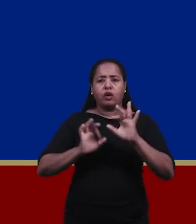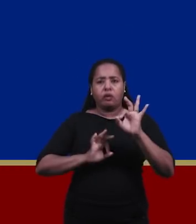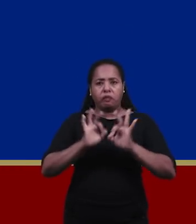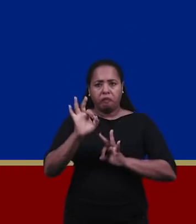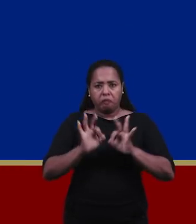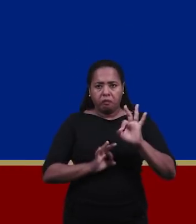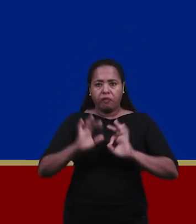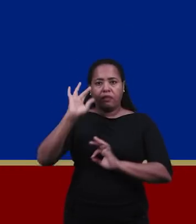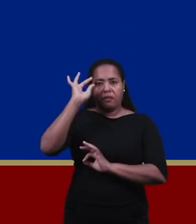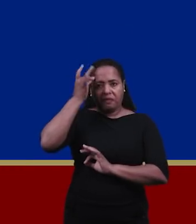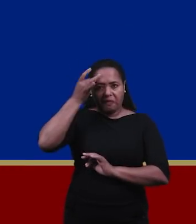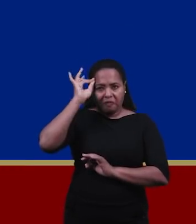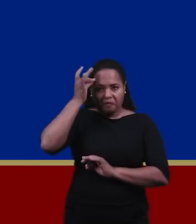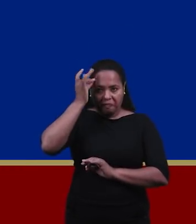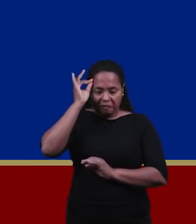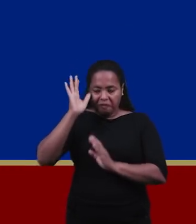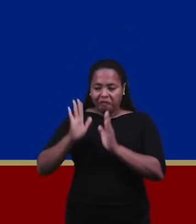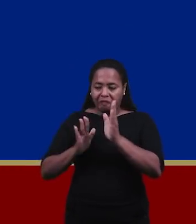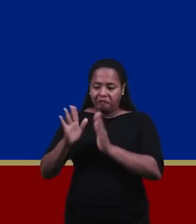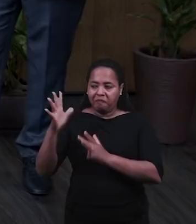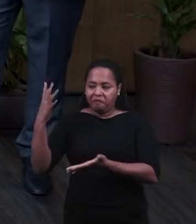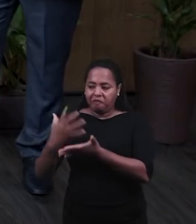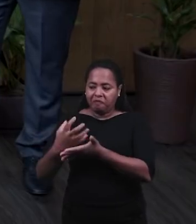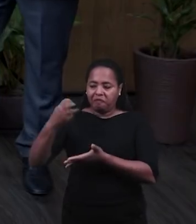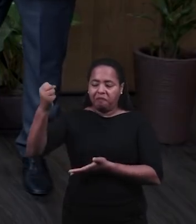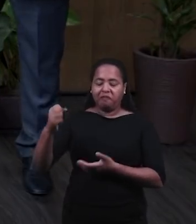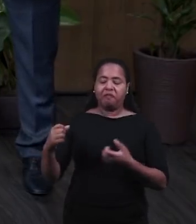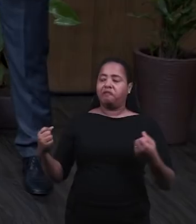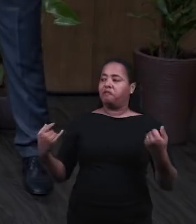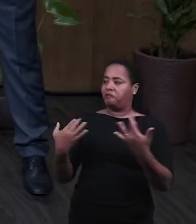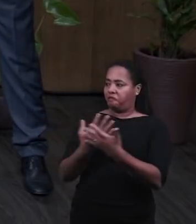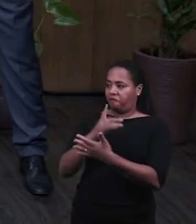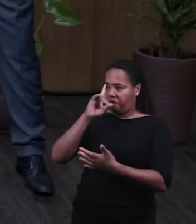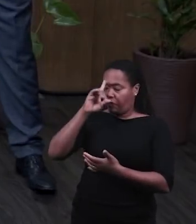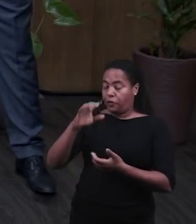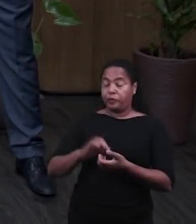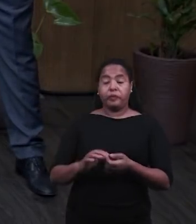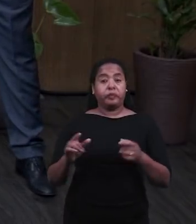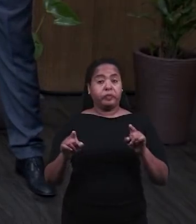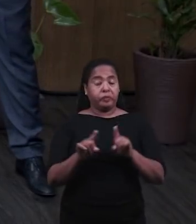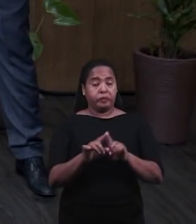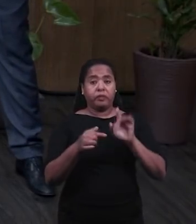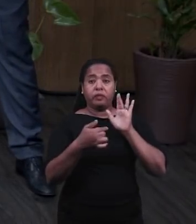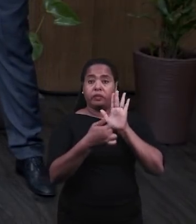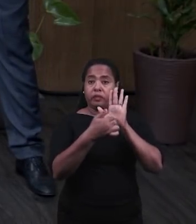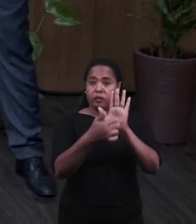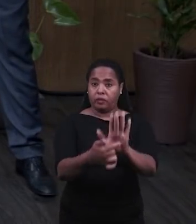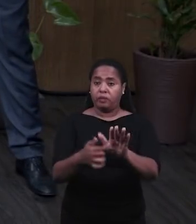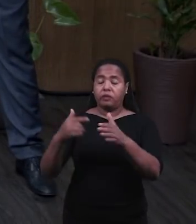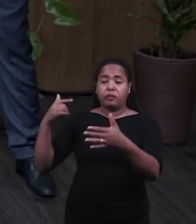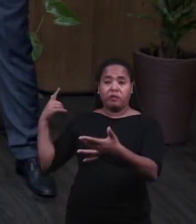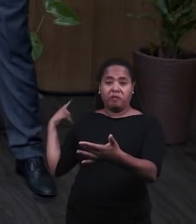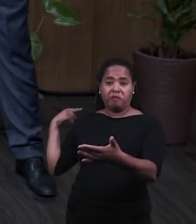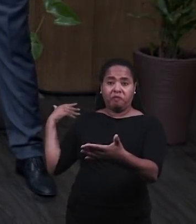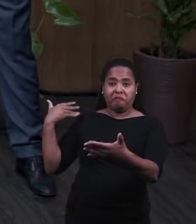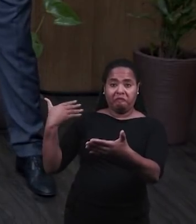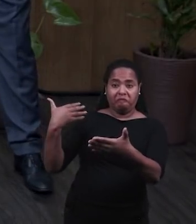espiritual para o arrebatamento. Glórias a Deus. E temos mostrado nas últimas